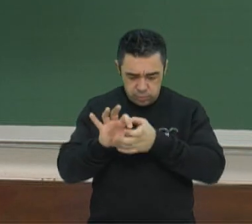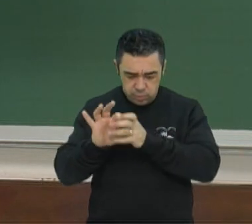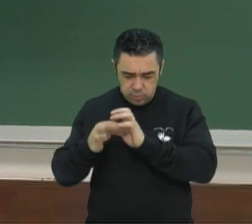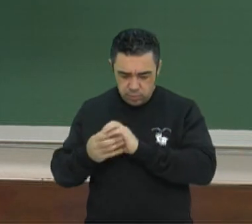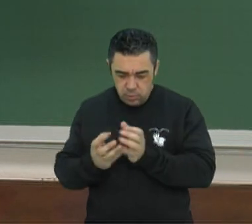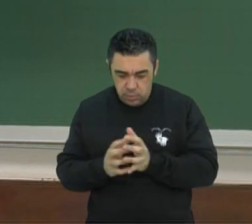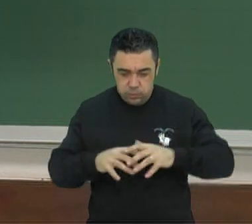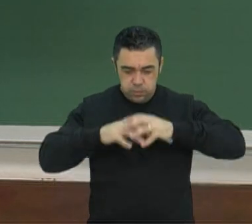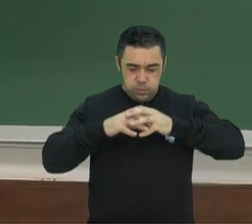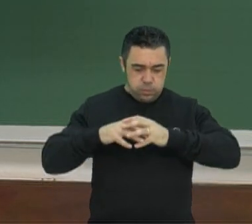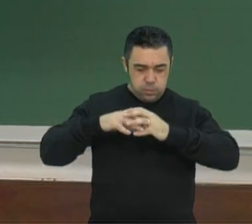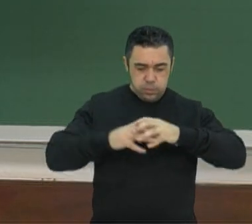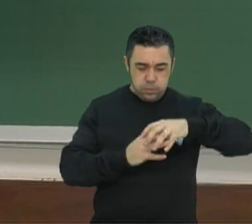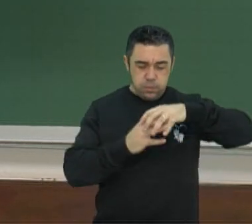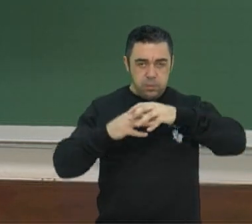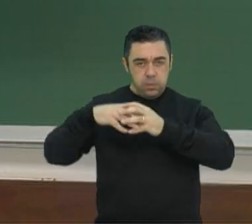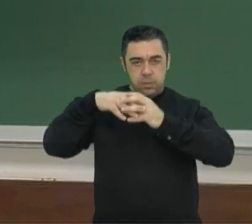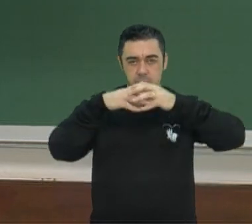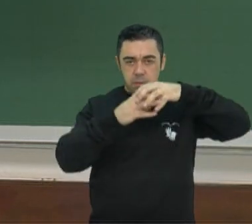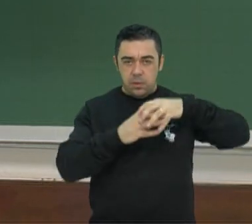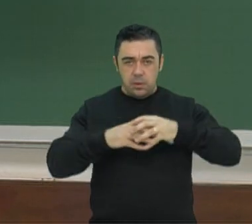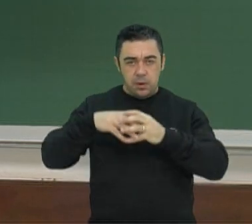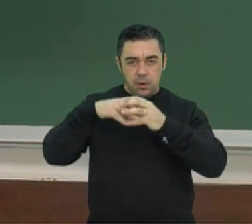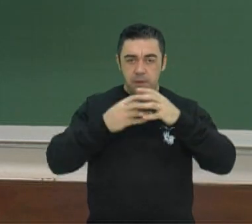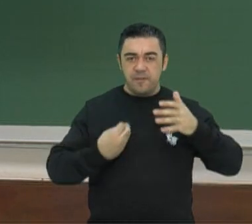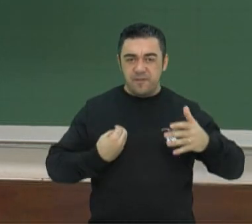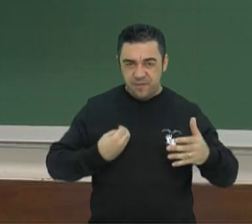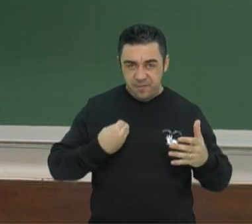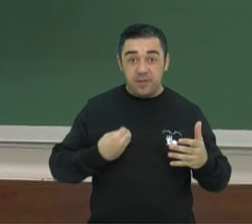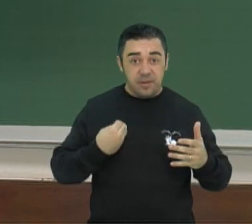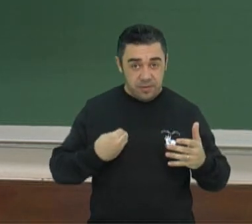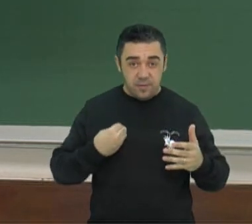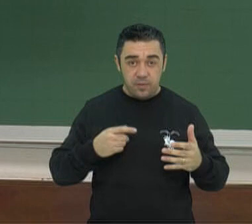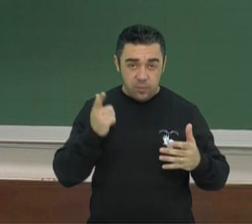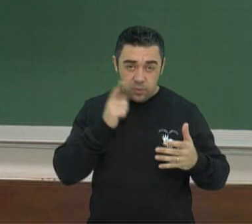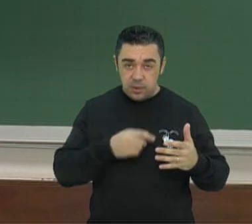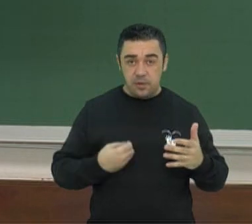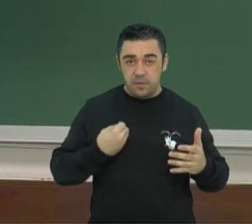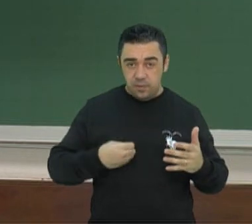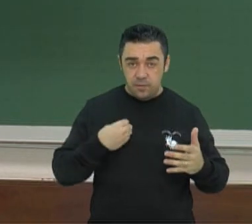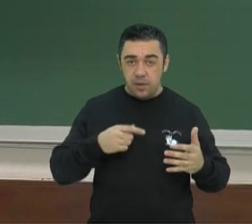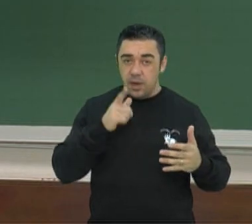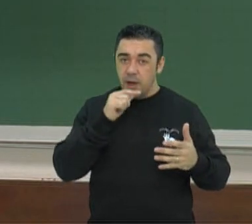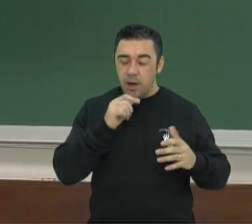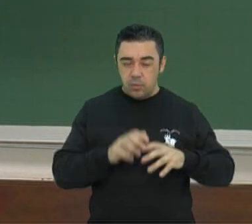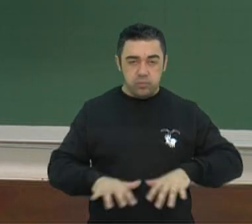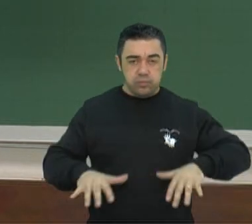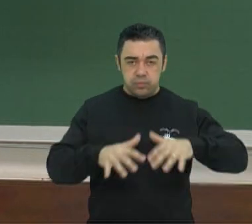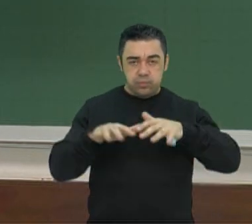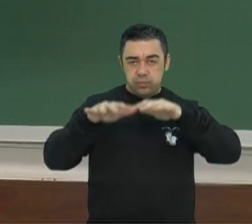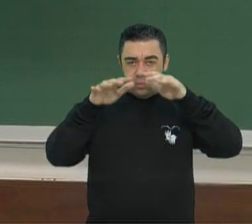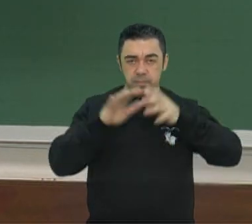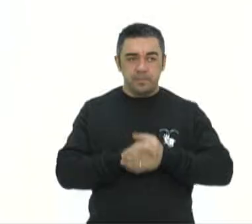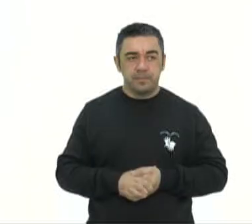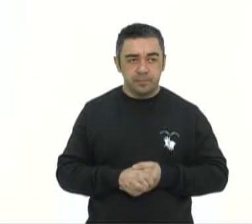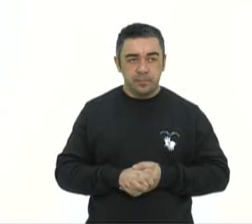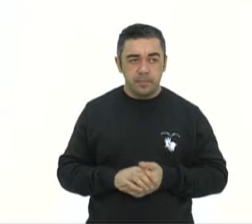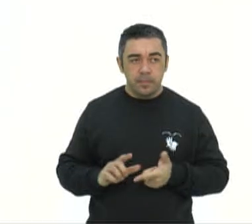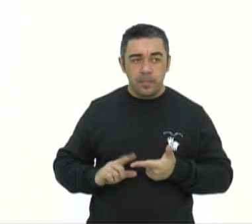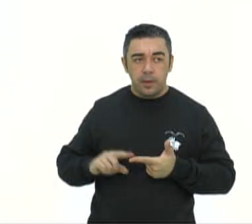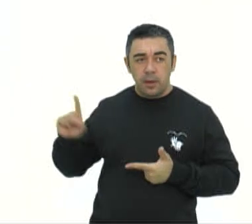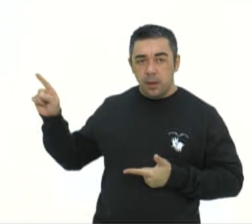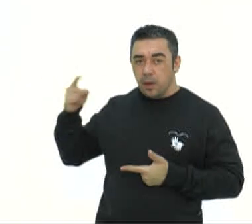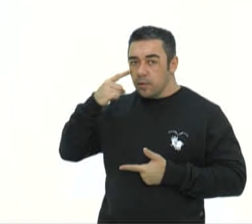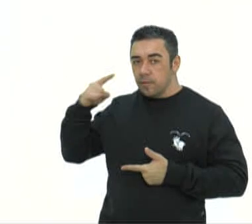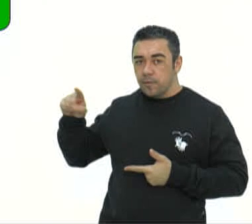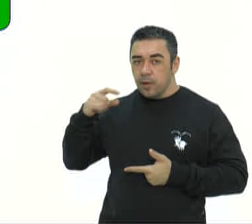canoa humana, essa canoa viva de formigas ali que ficam boiando em cima, né? E ali a gente está vendo ainda algumas abelhinhas